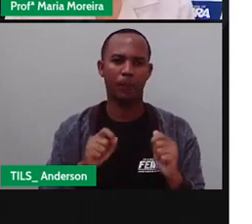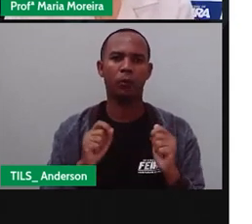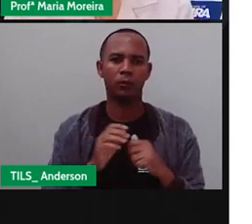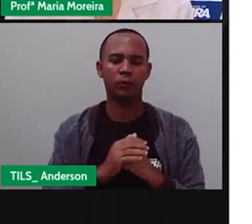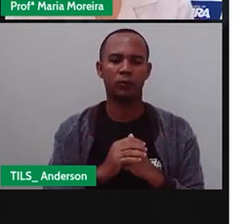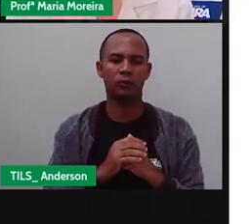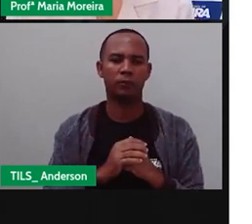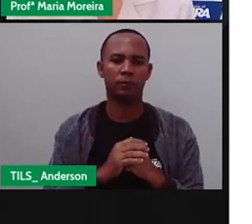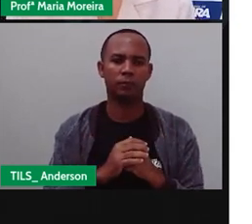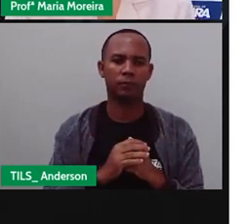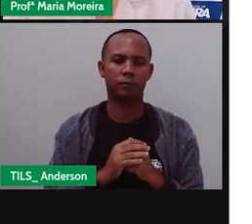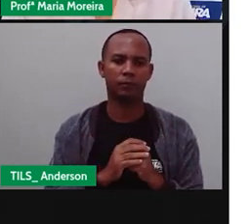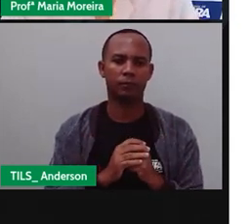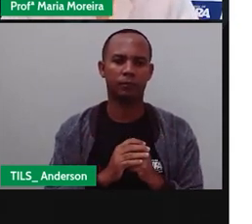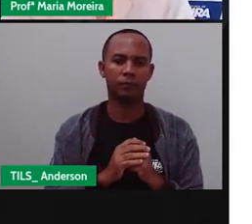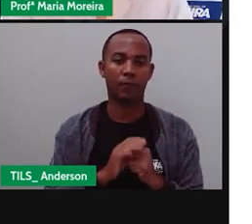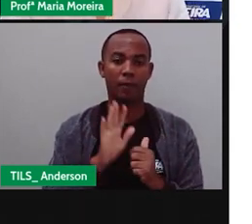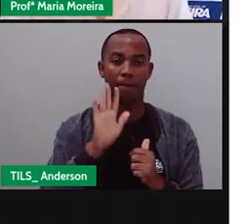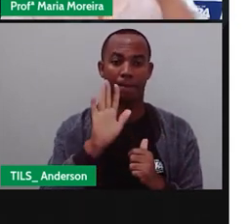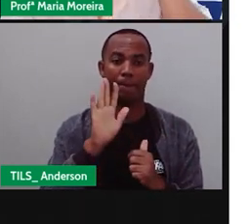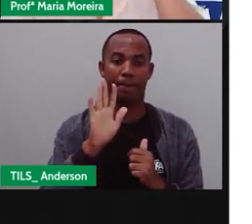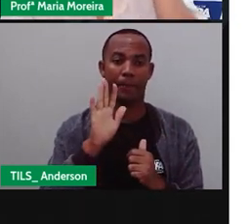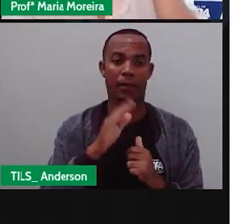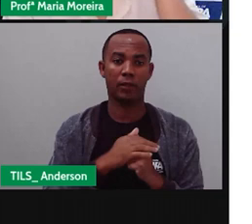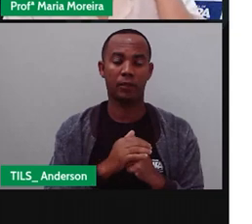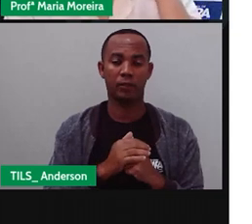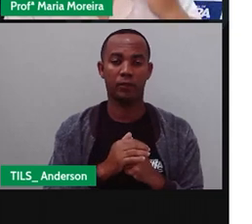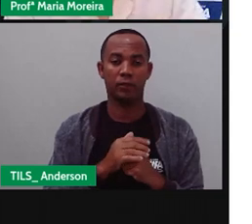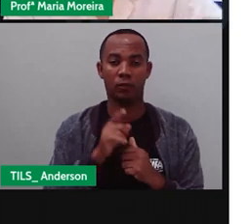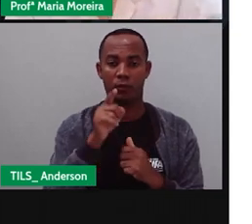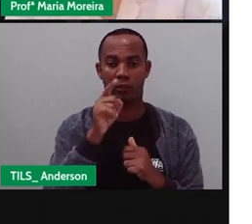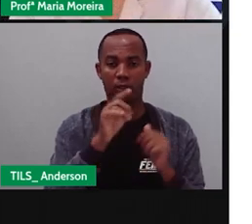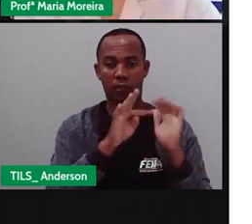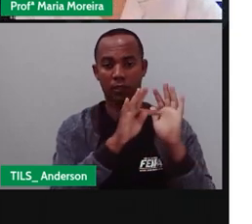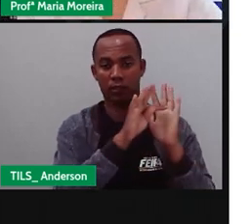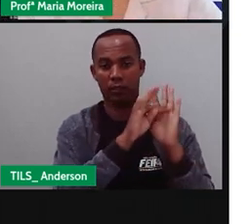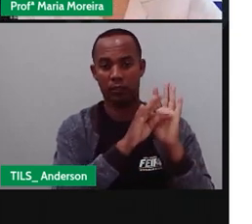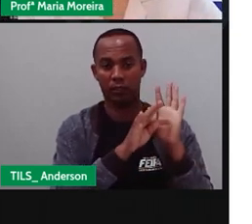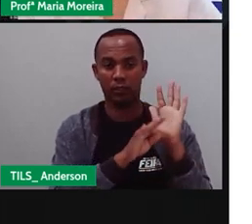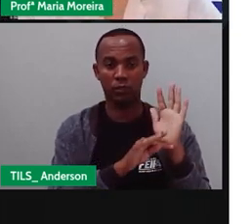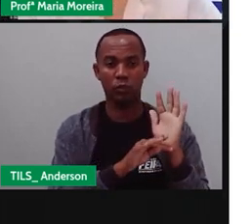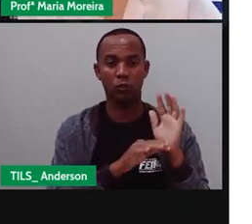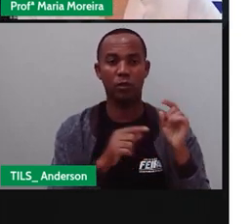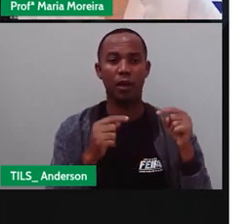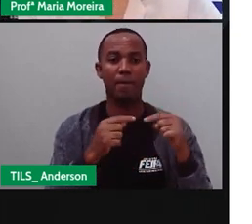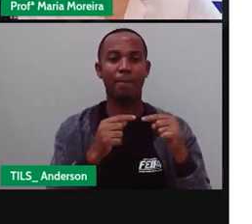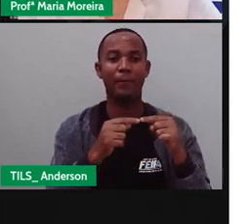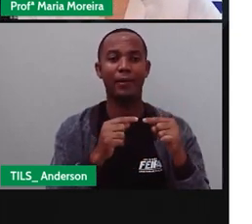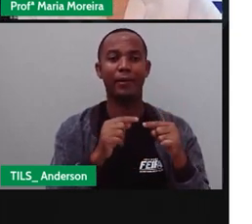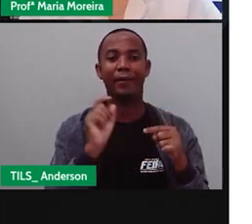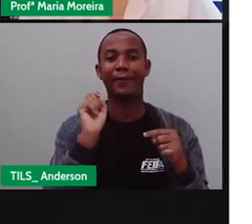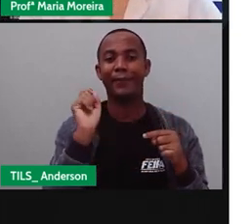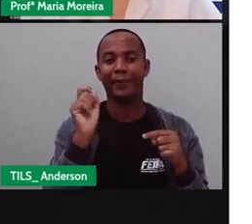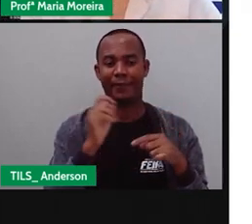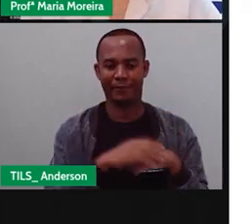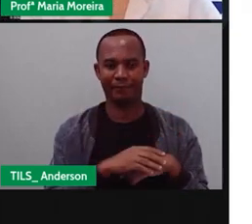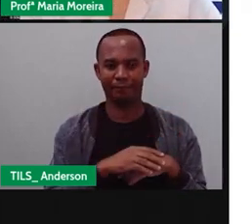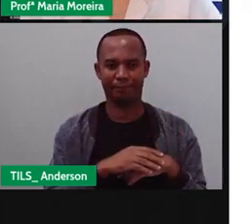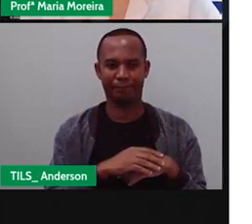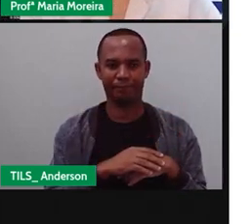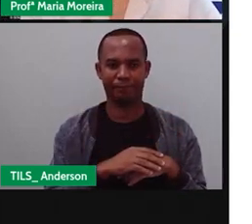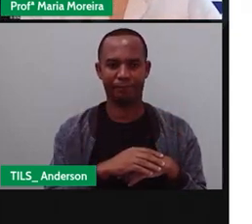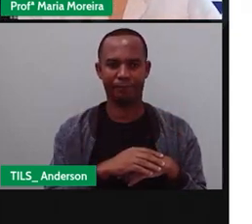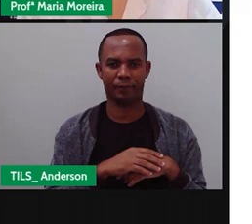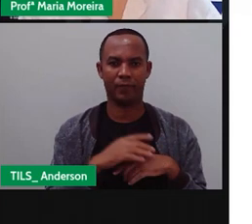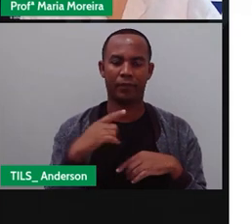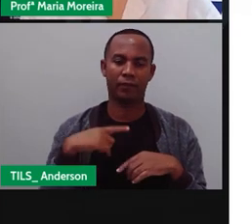e reutilizar. Bom, mas, né, o texto aí é só para exemplificar o seguinte, o parágrafo. Nesse texto